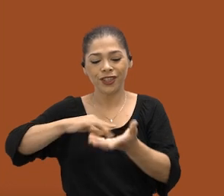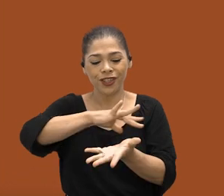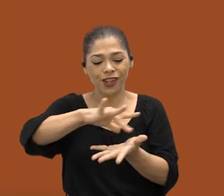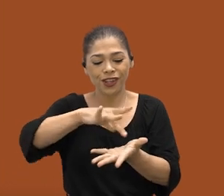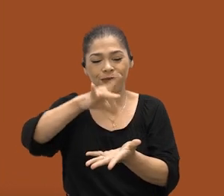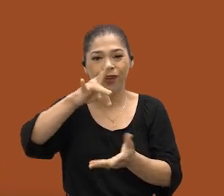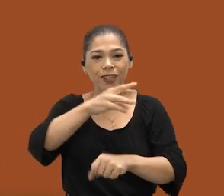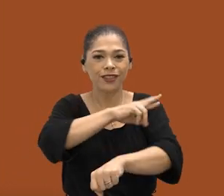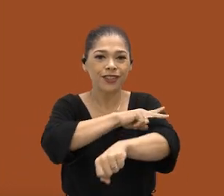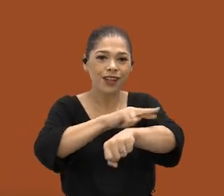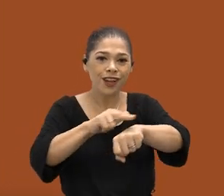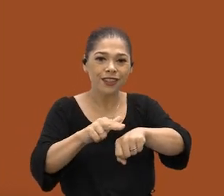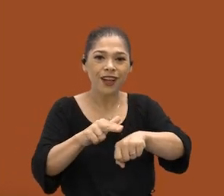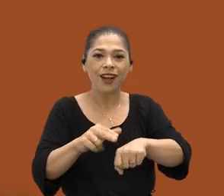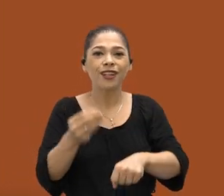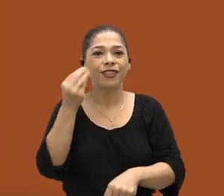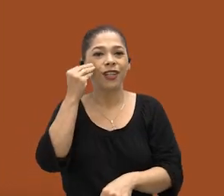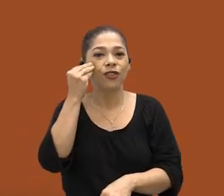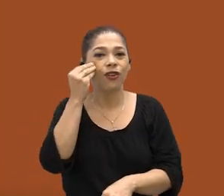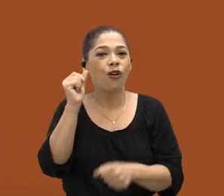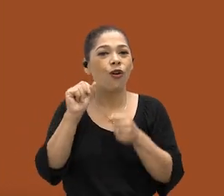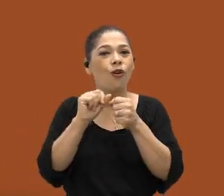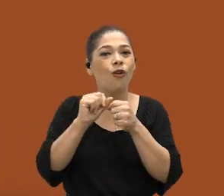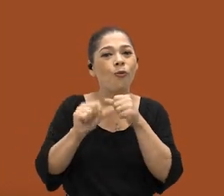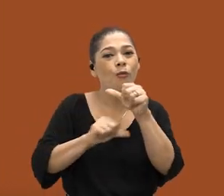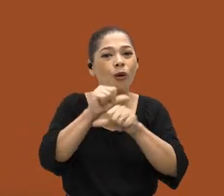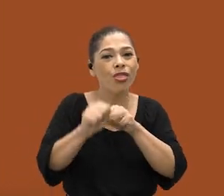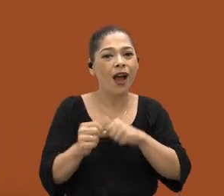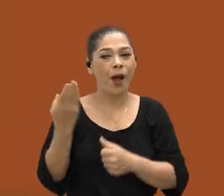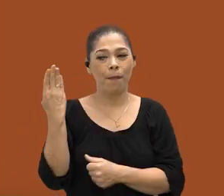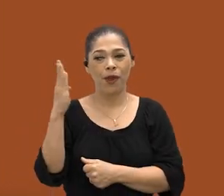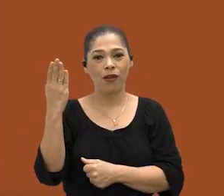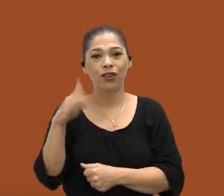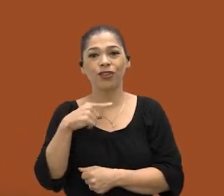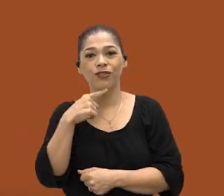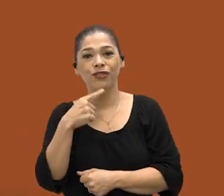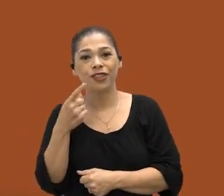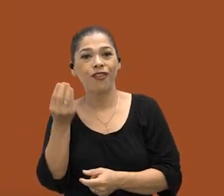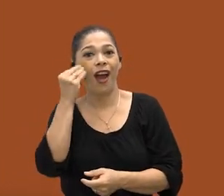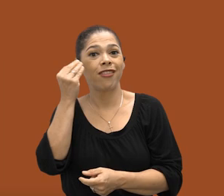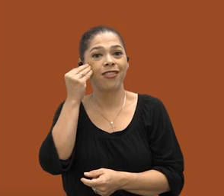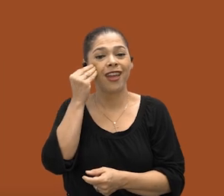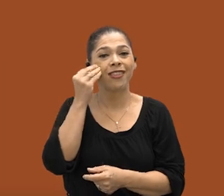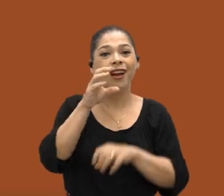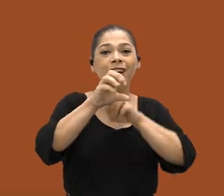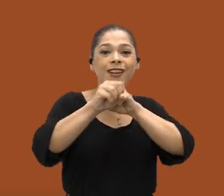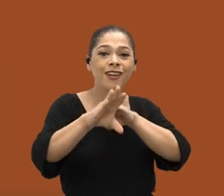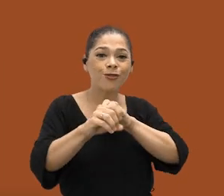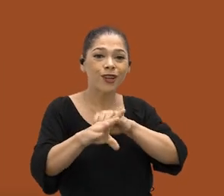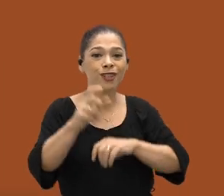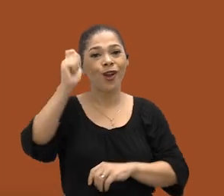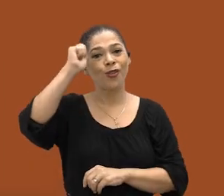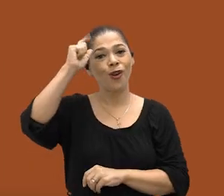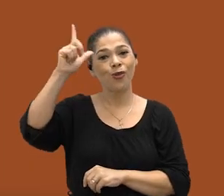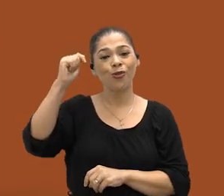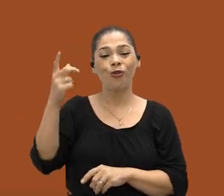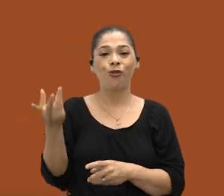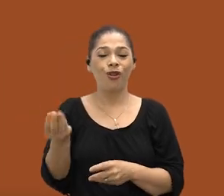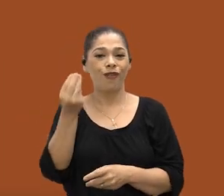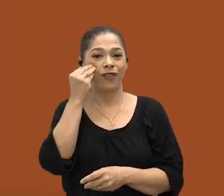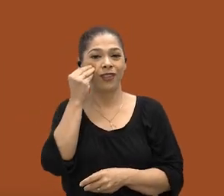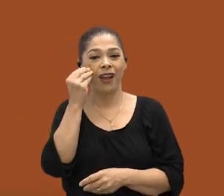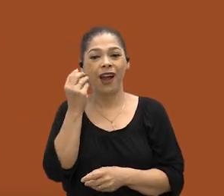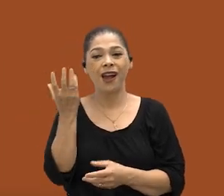democracia racial Então se a gente tentou embranquecer biologicamente depois você tenta embranquecer do ponto de vista da educação já que olha